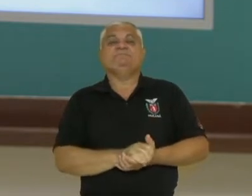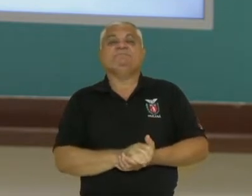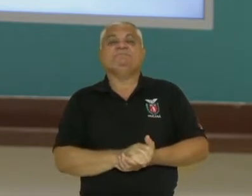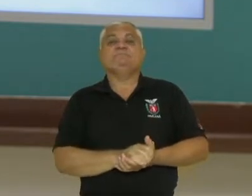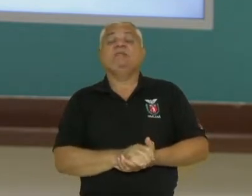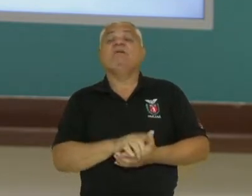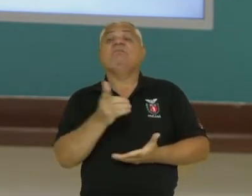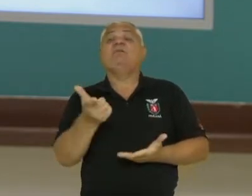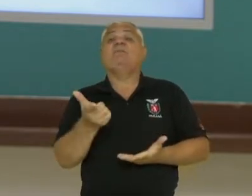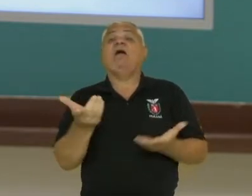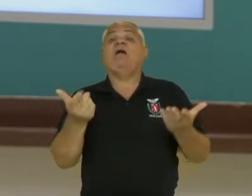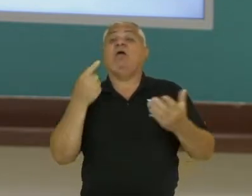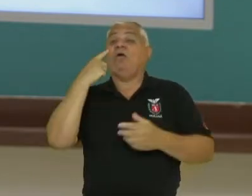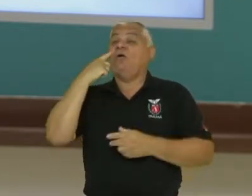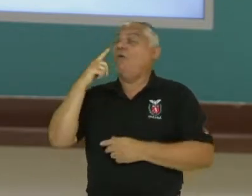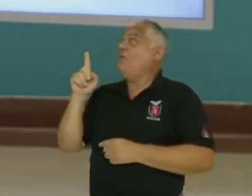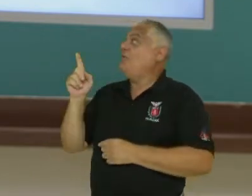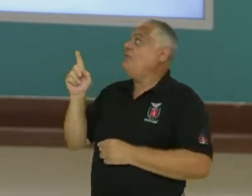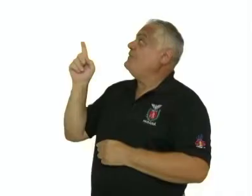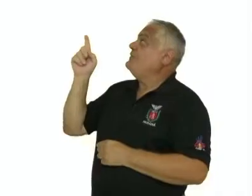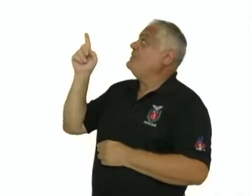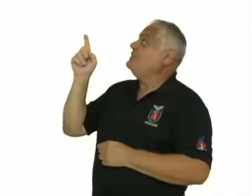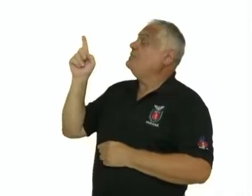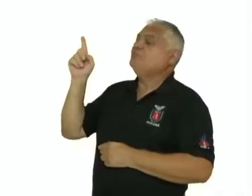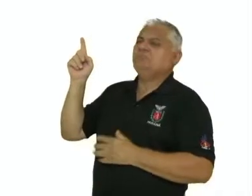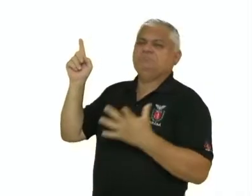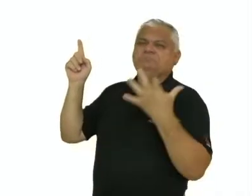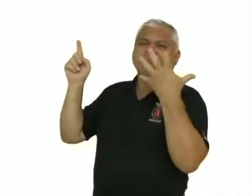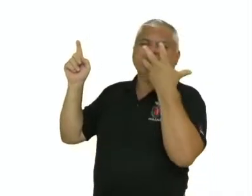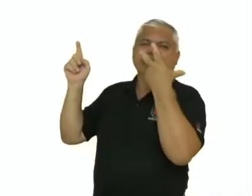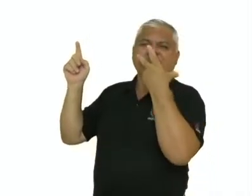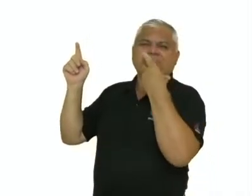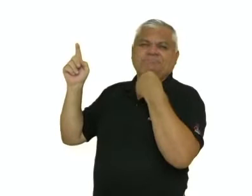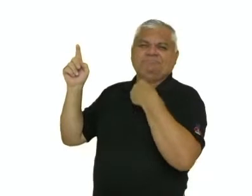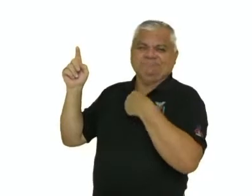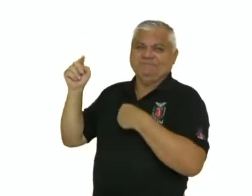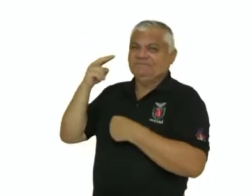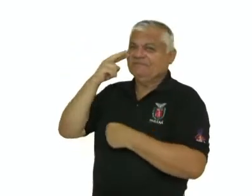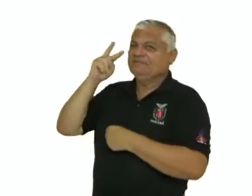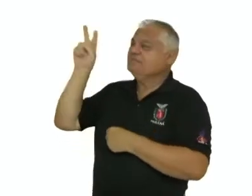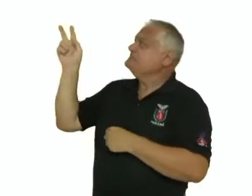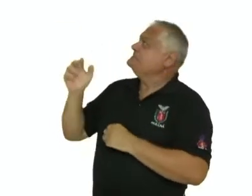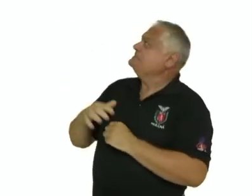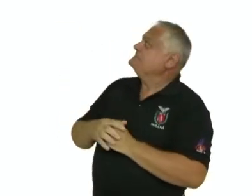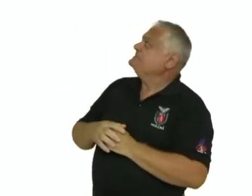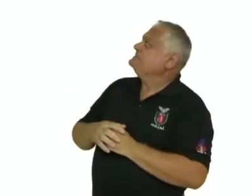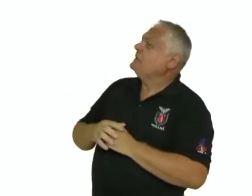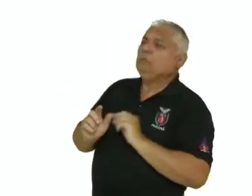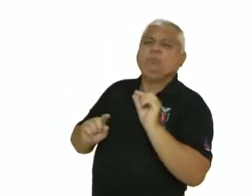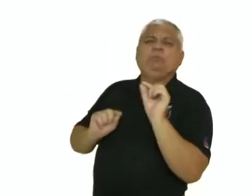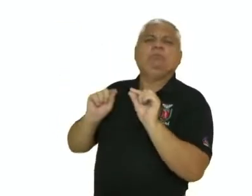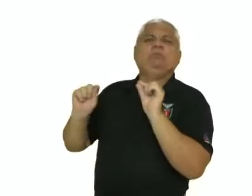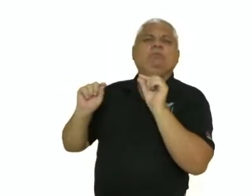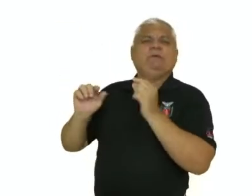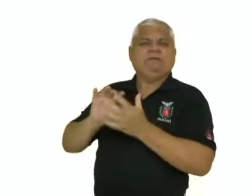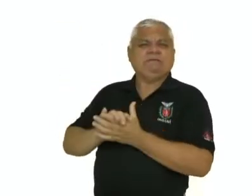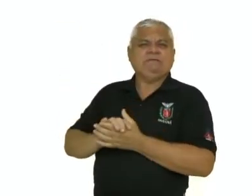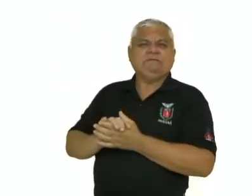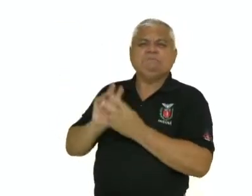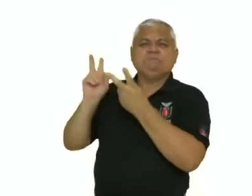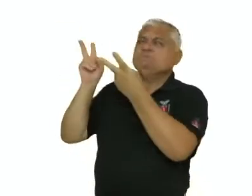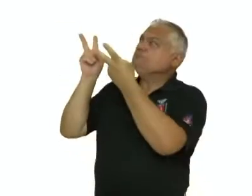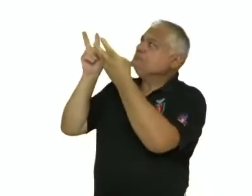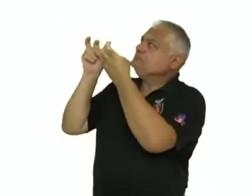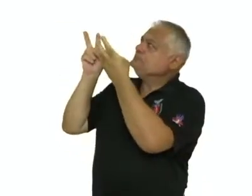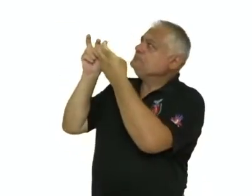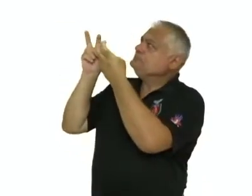a nossa imagem. Vamos observar juntos? Olhe bem de perto. O que será que nós temos aqui? Enquanto você faz a observação,